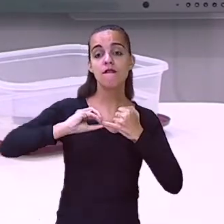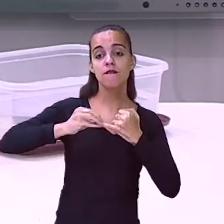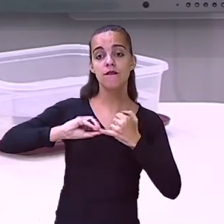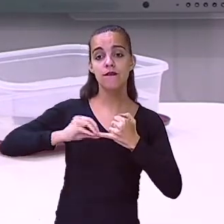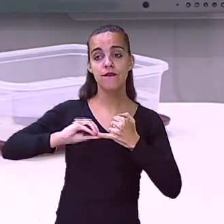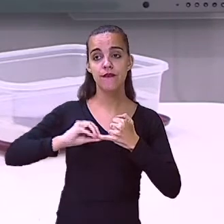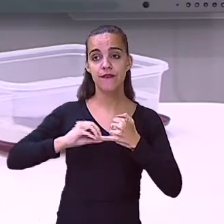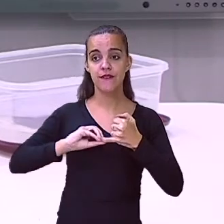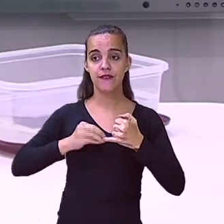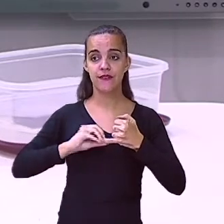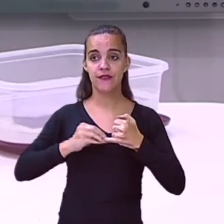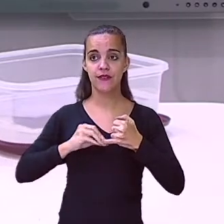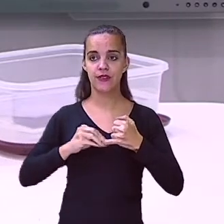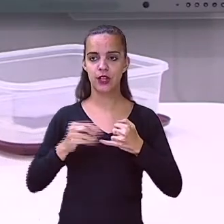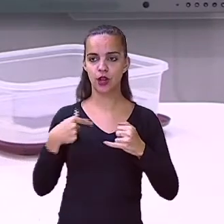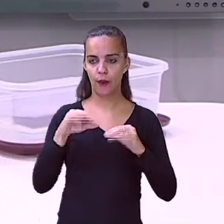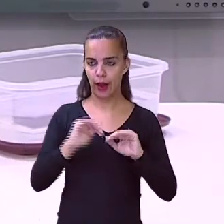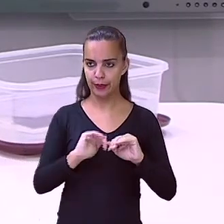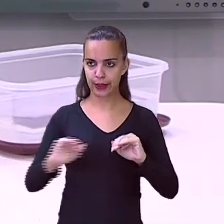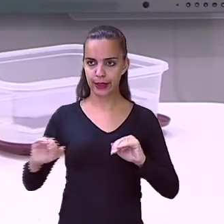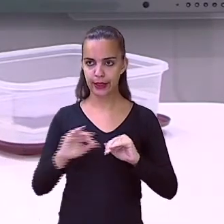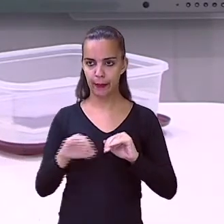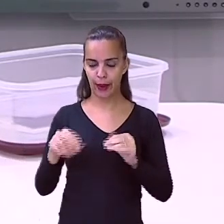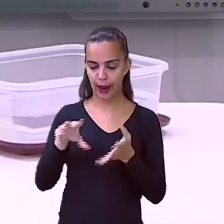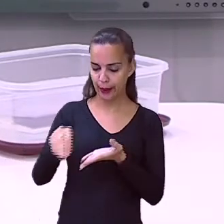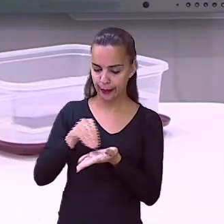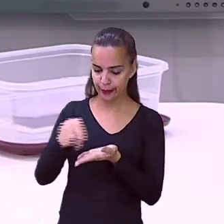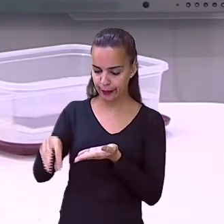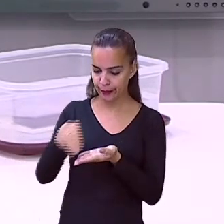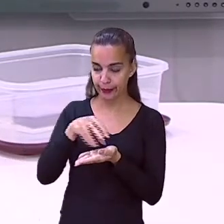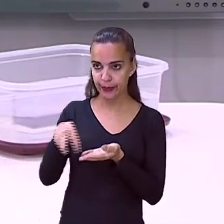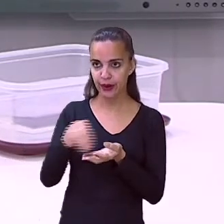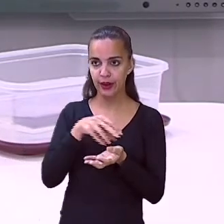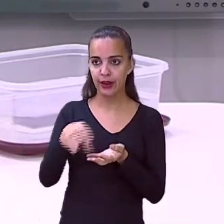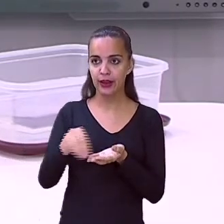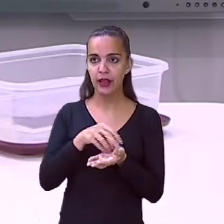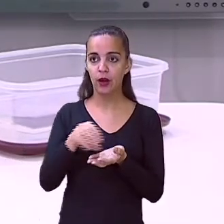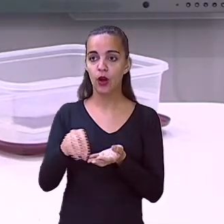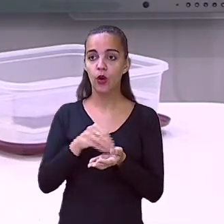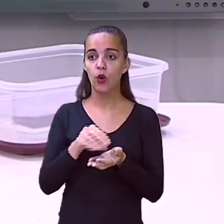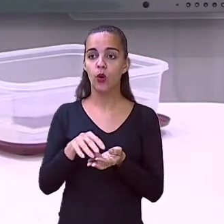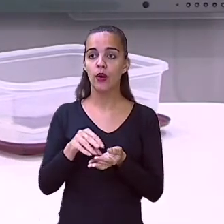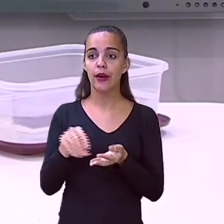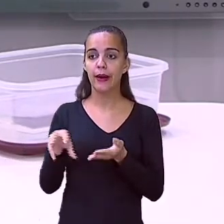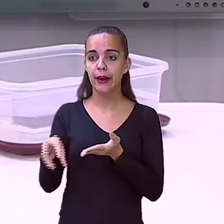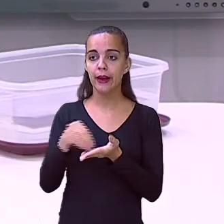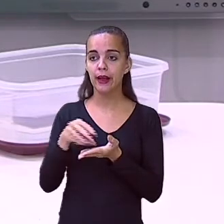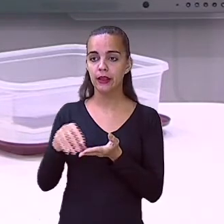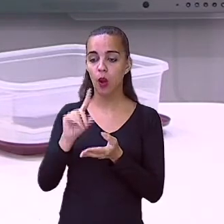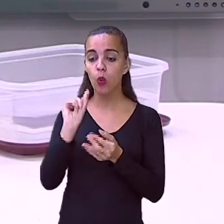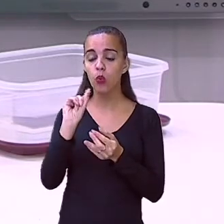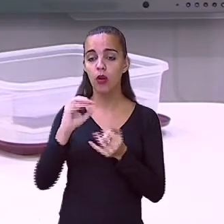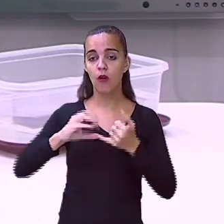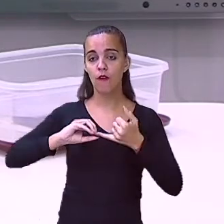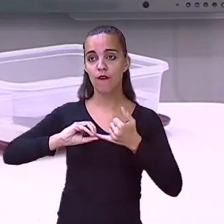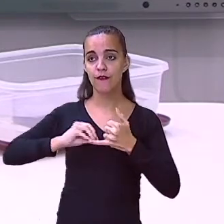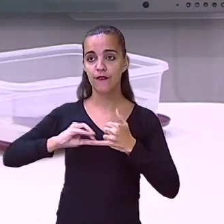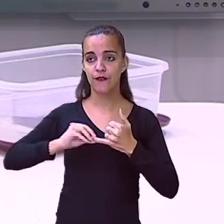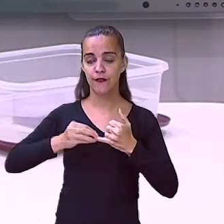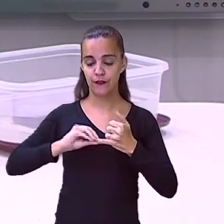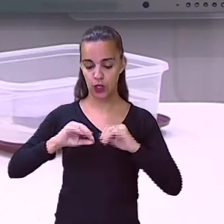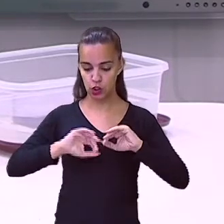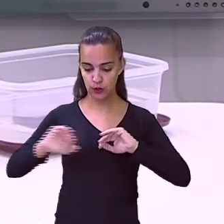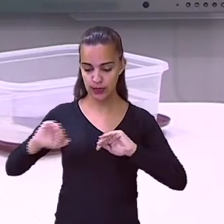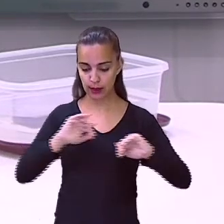é que eu vou fazer para separar? Não tem jeito. Eu tenho que catar, né? Separo milho para um